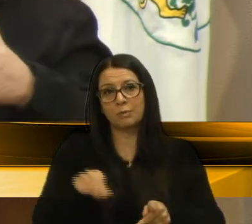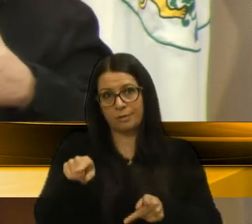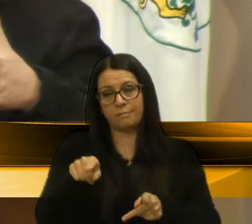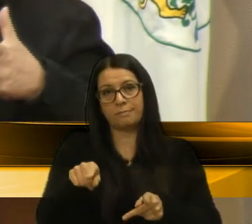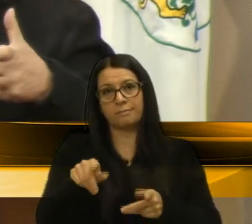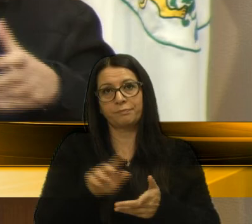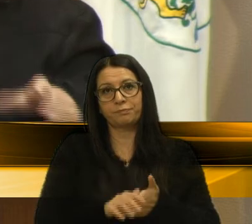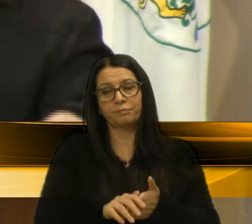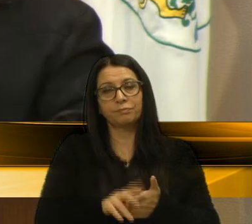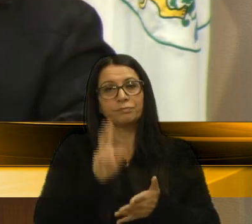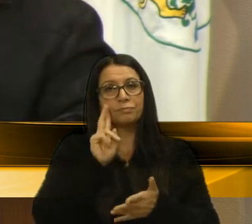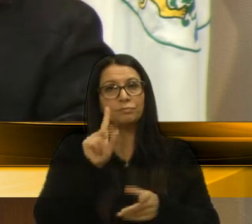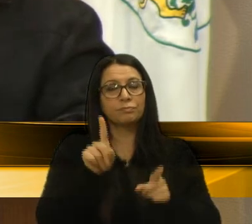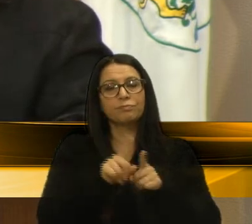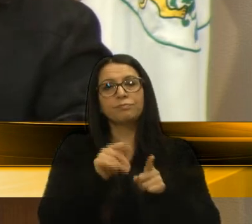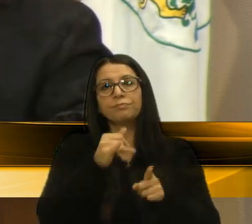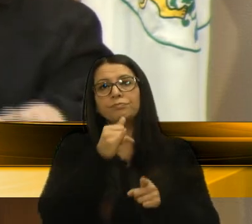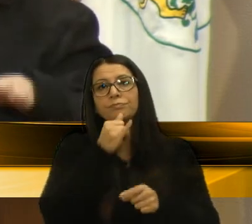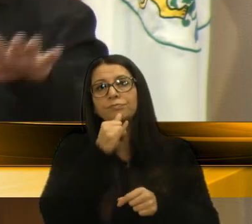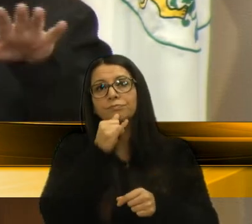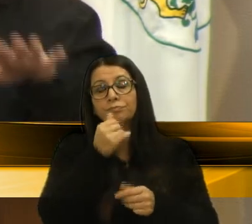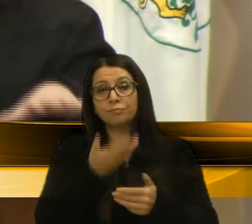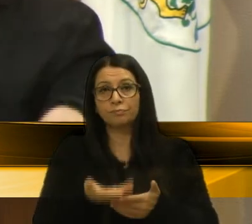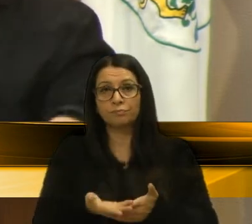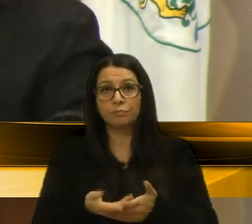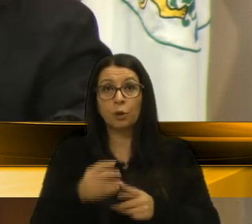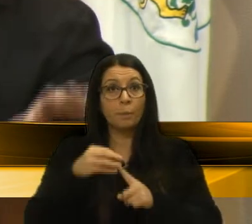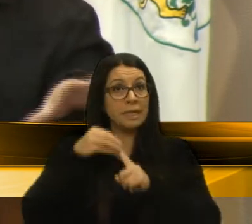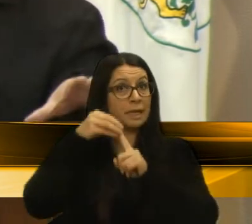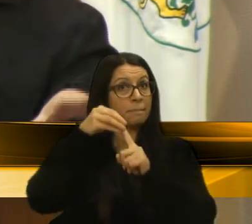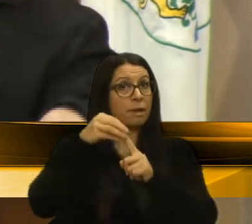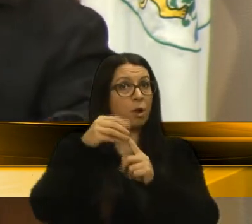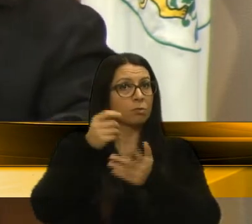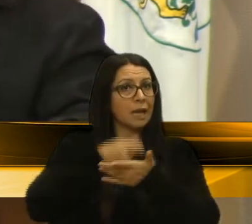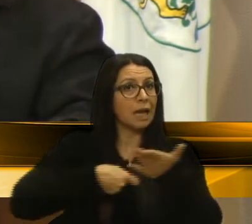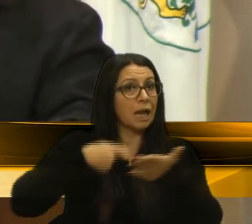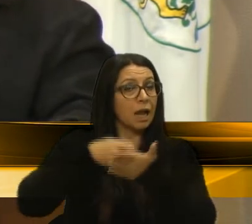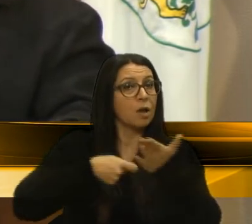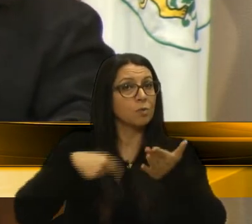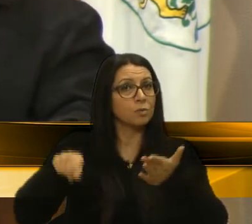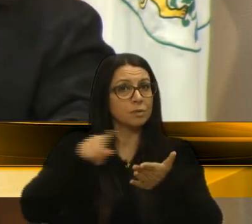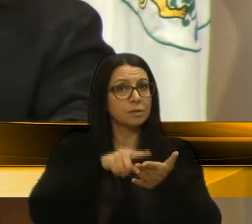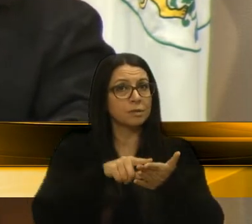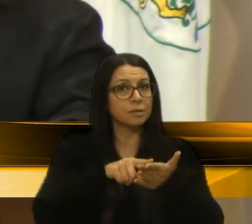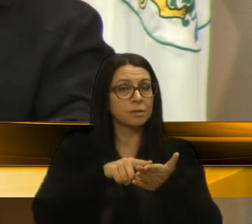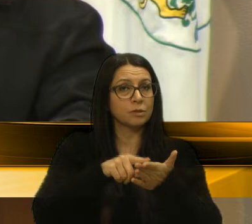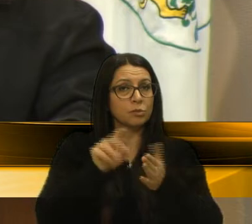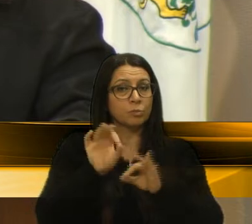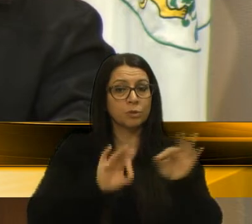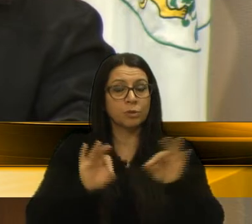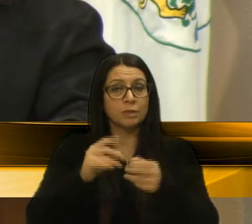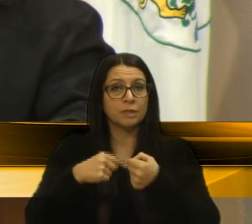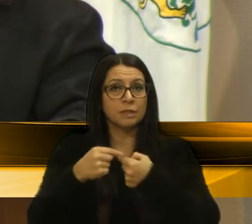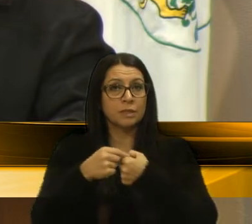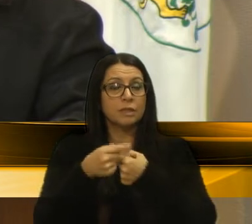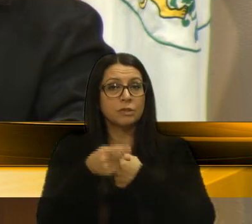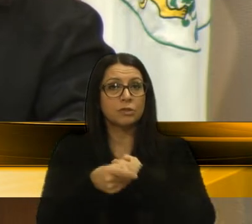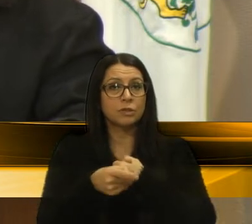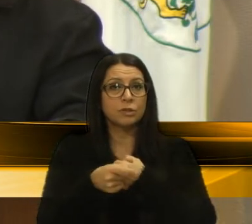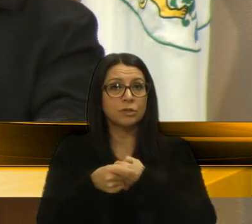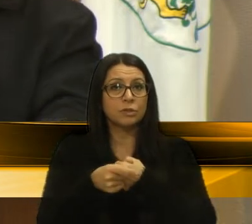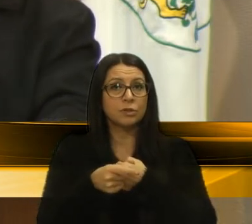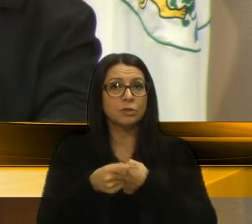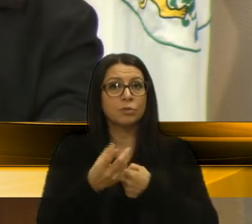coloco a situação, por exemplo, que é o principal pleito que foi encaminhado a nível do plano diretor, a situação do